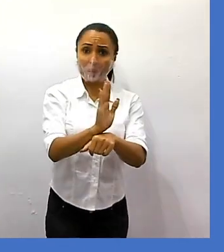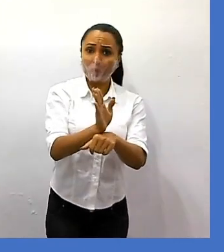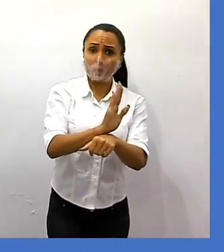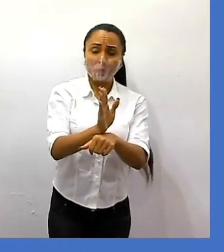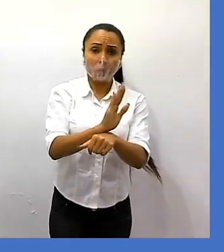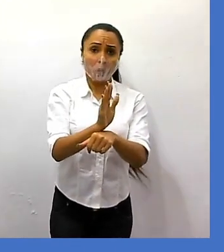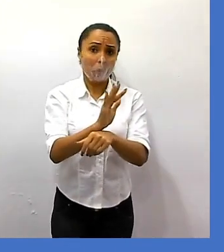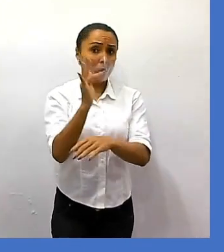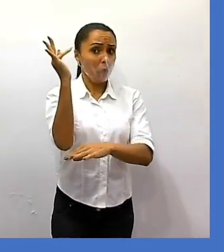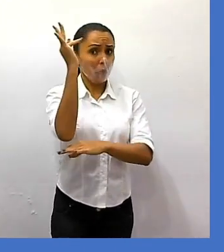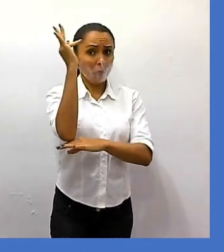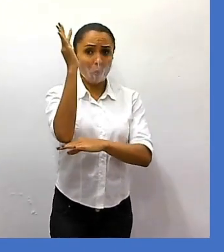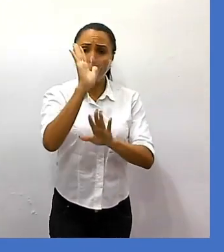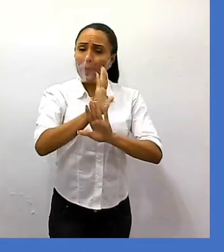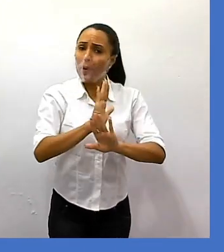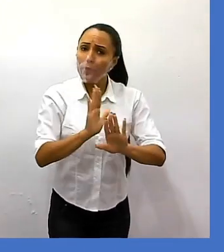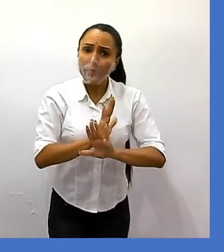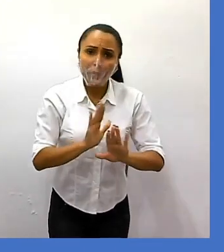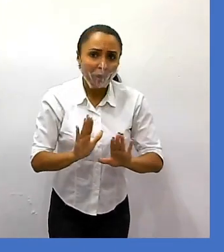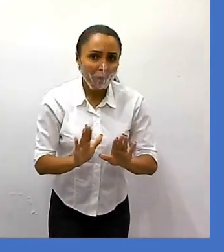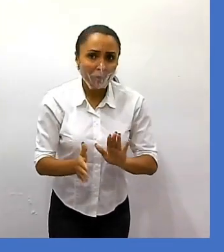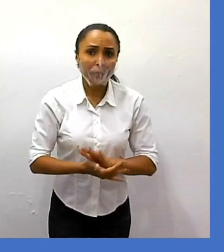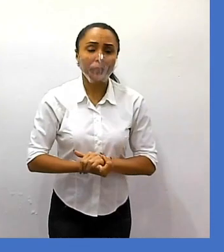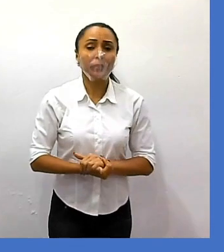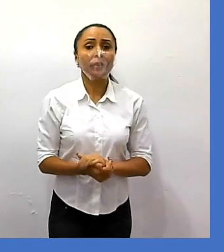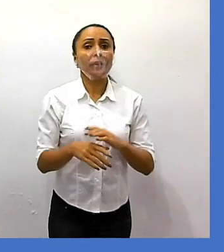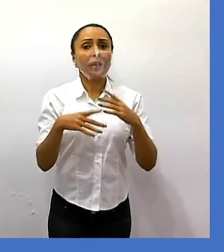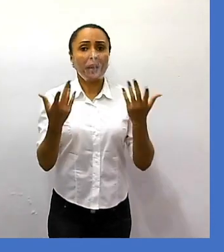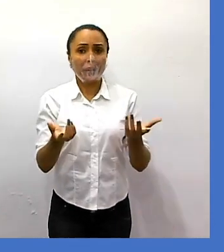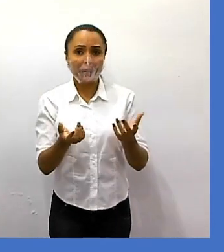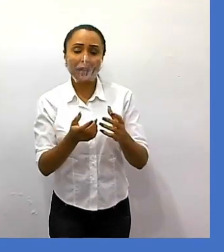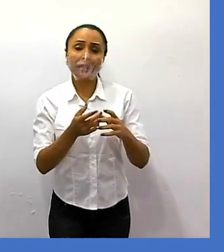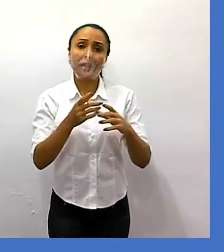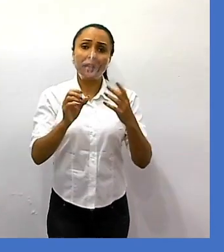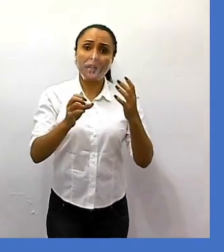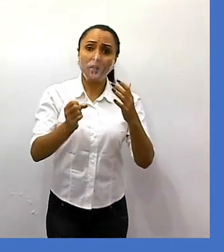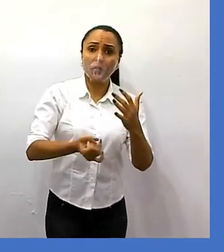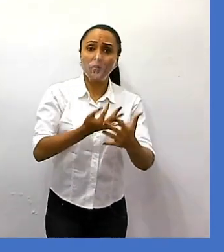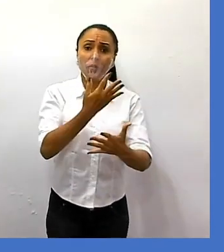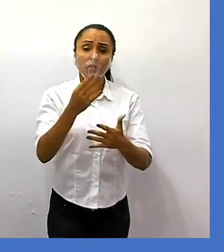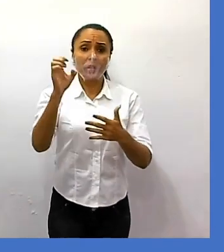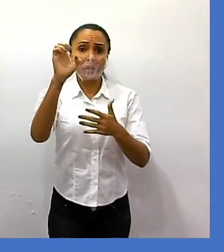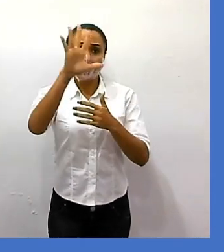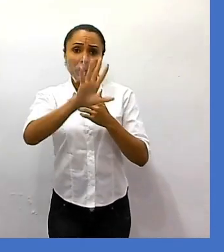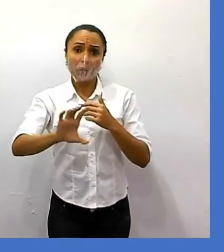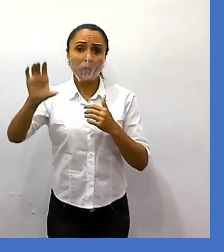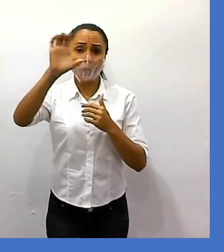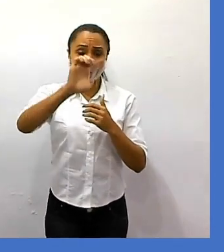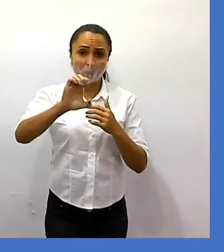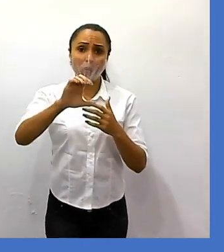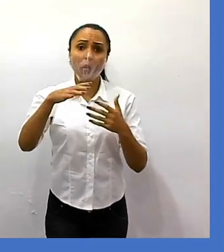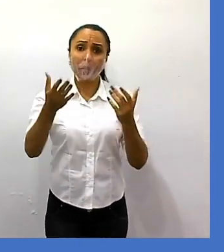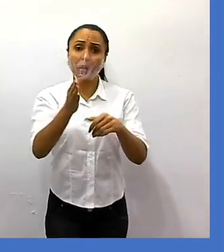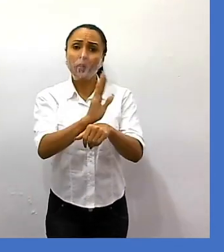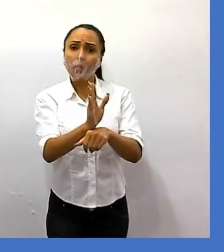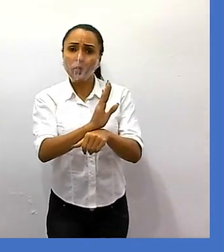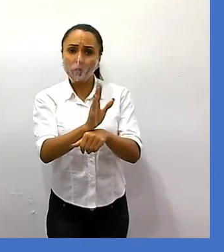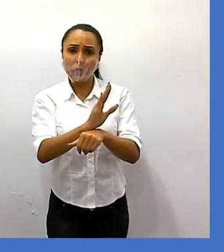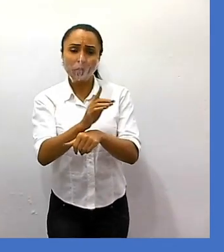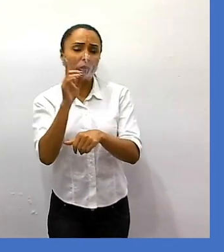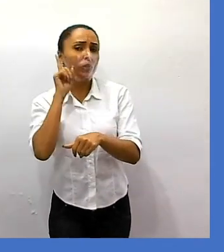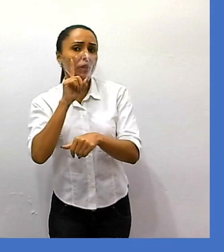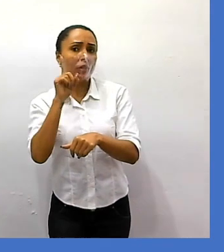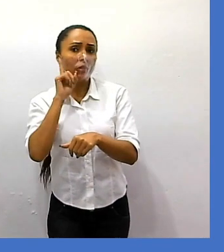por brasileiros, tá? Ainda eram produções que vinham da Europa ou dos Estados Unidos e eram